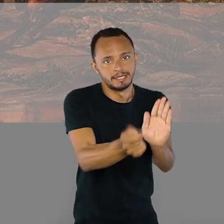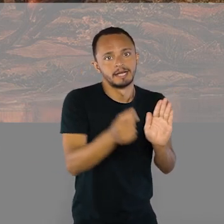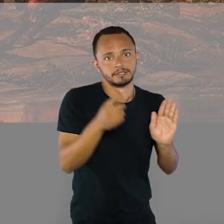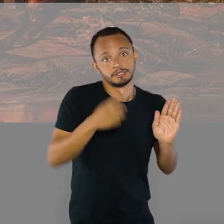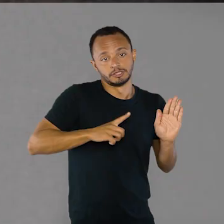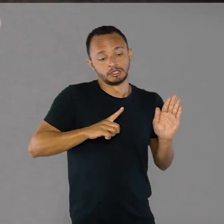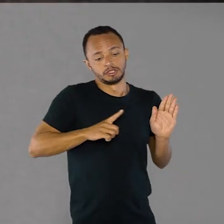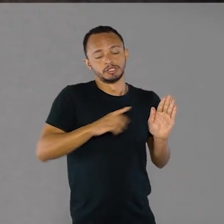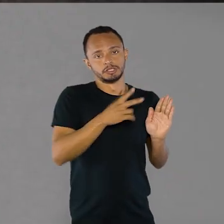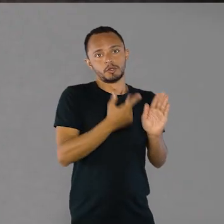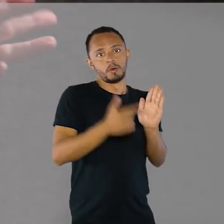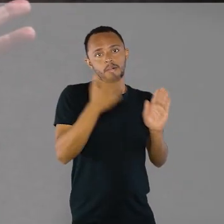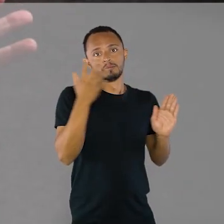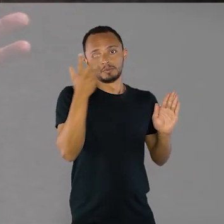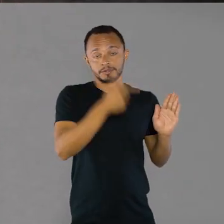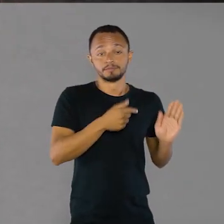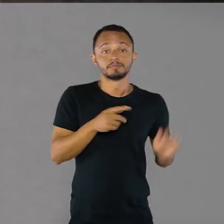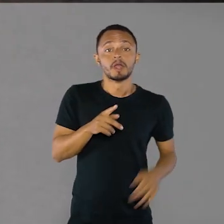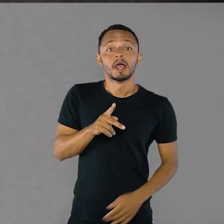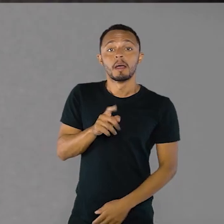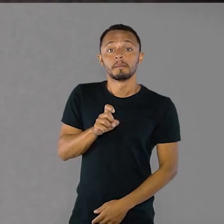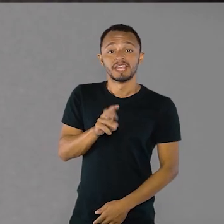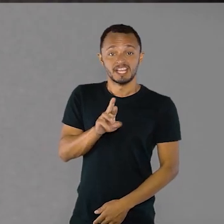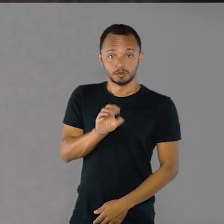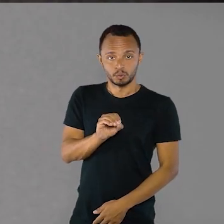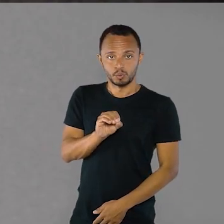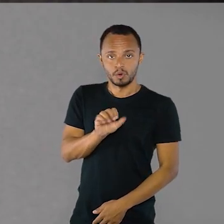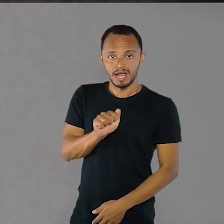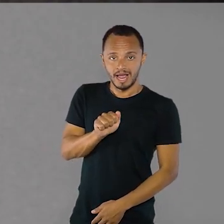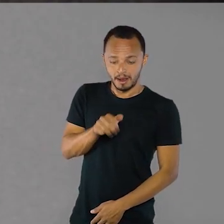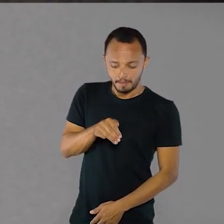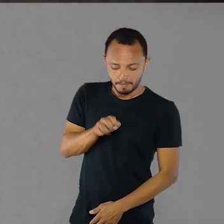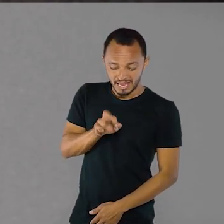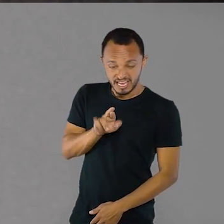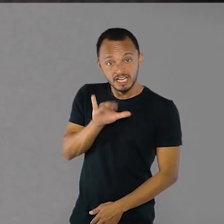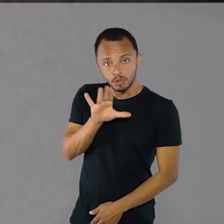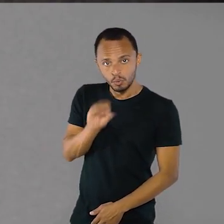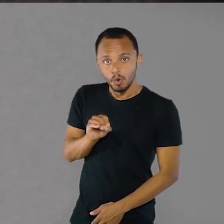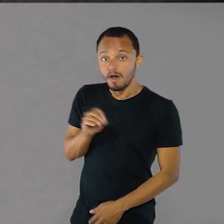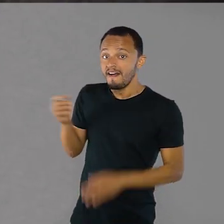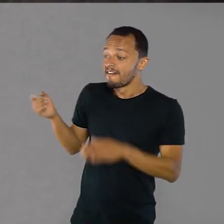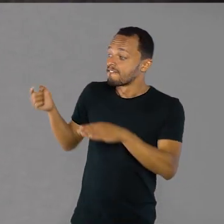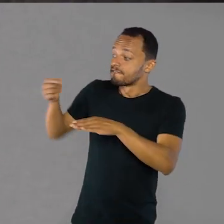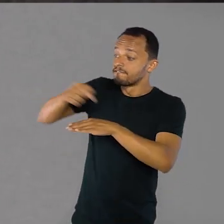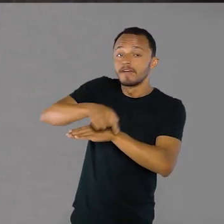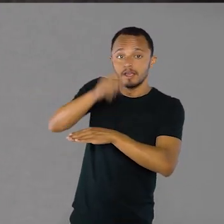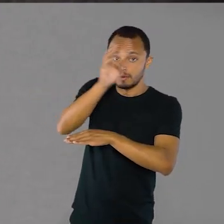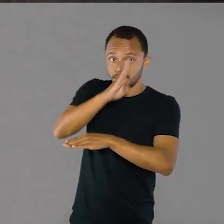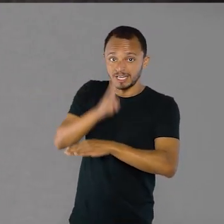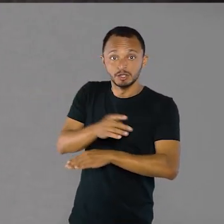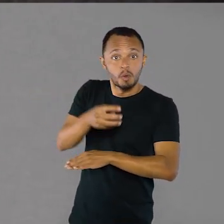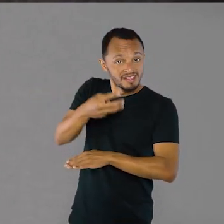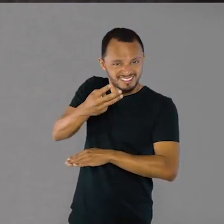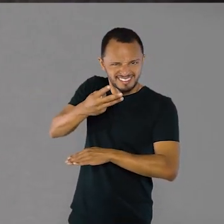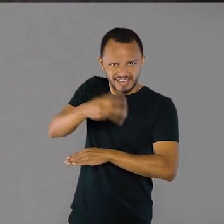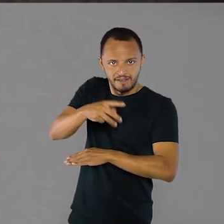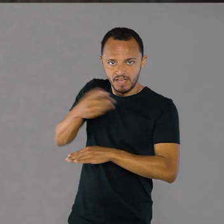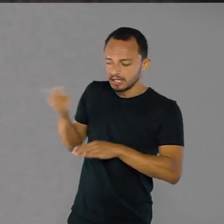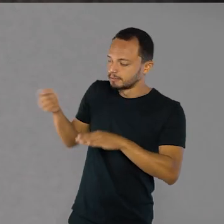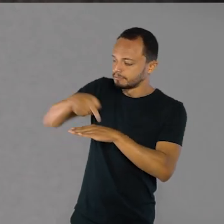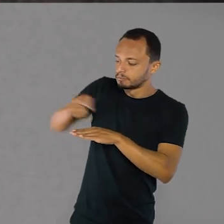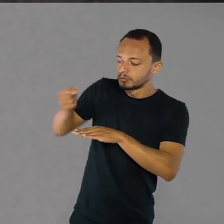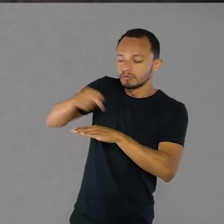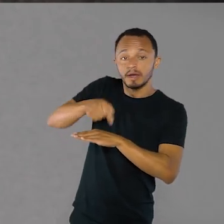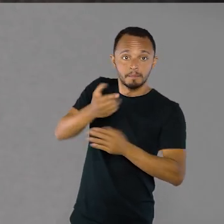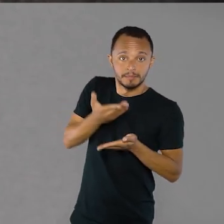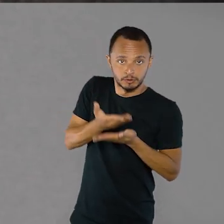até veio para o Brasil umas 3 vezes estudar. E ele, quando inaugura a tela na frente das realezas europeias